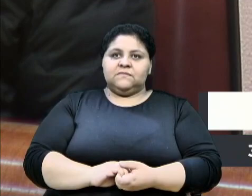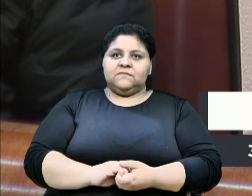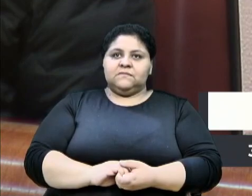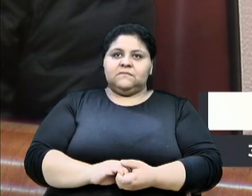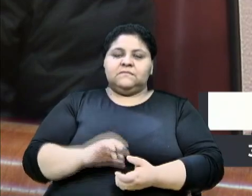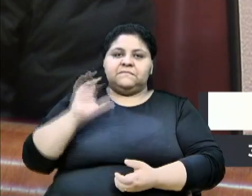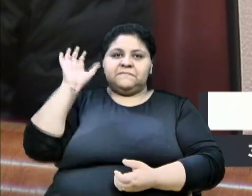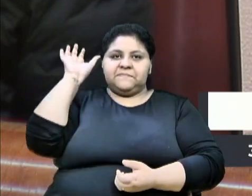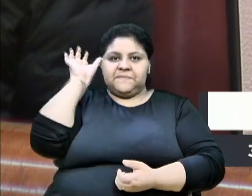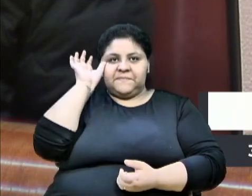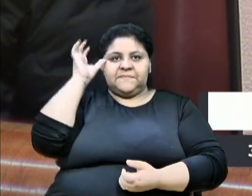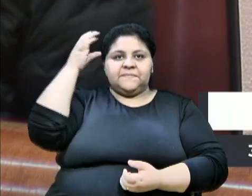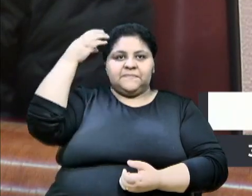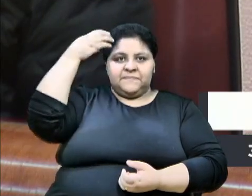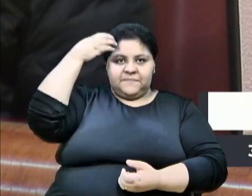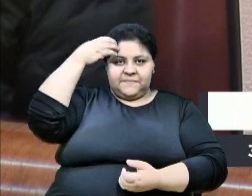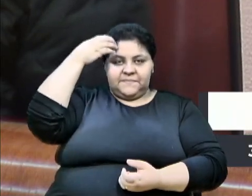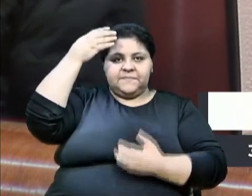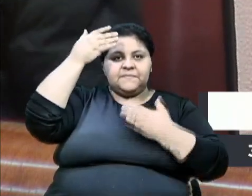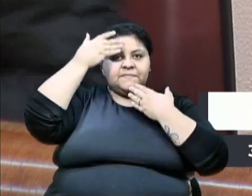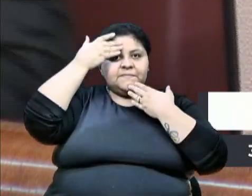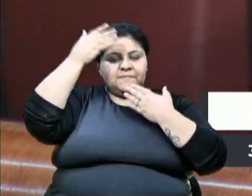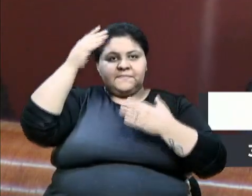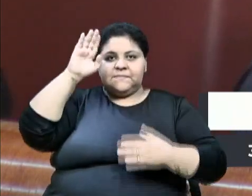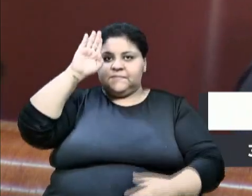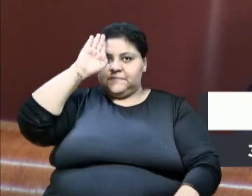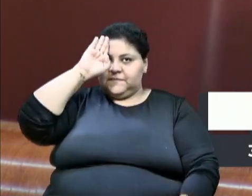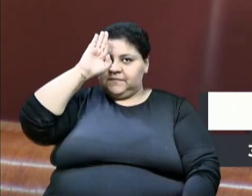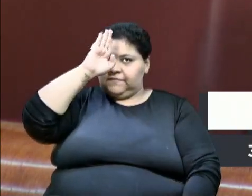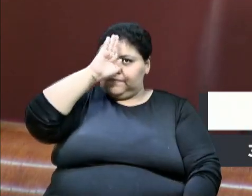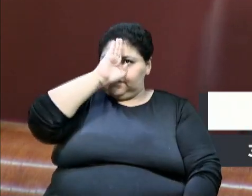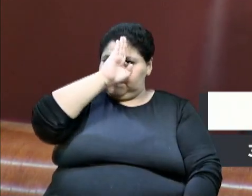João Germemeyer, agradece, abre mão. Adriano Bressan,